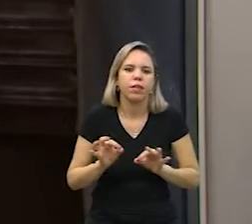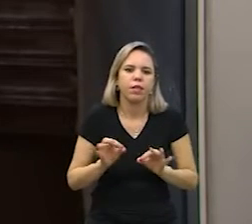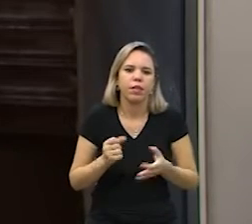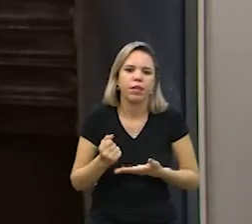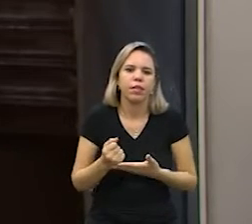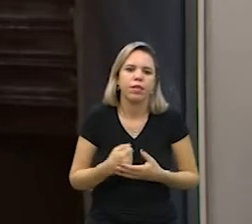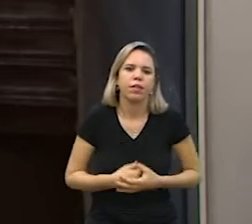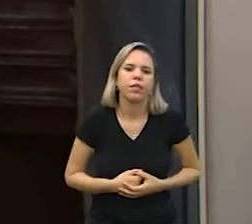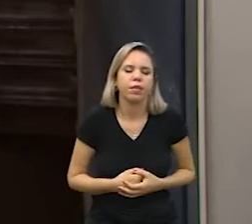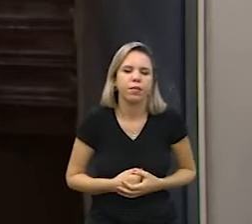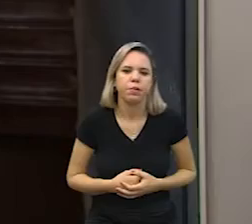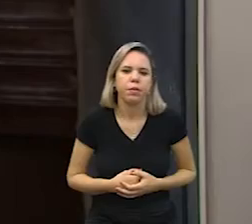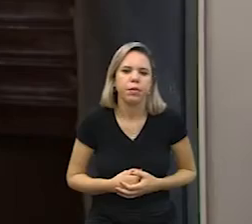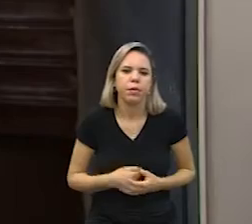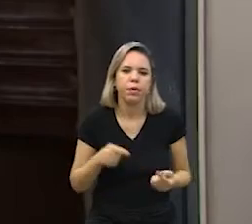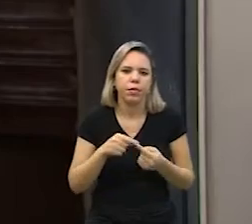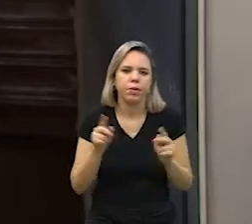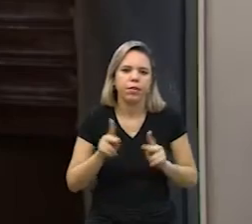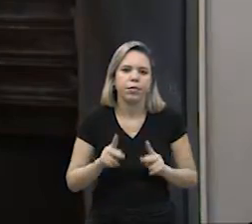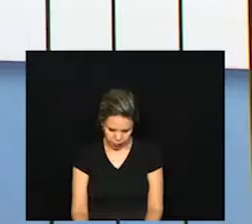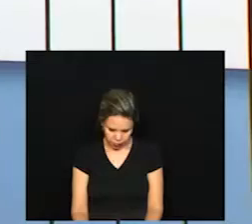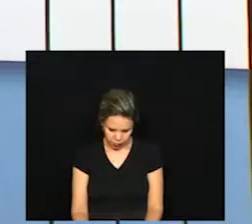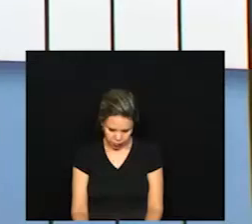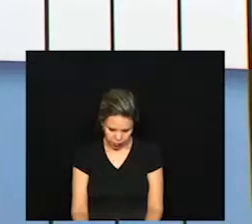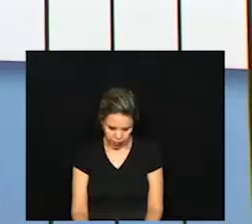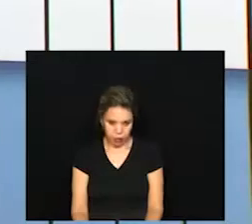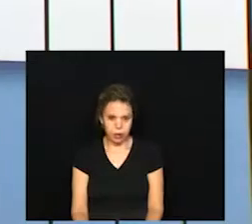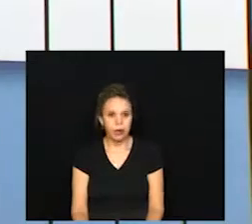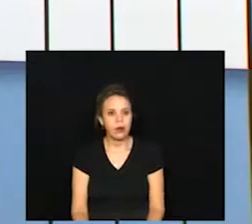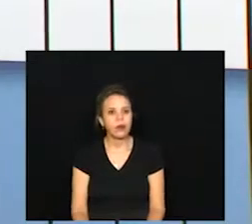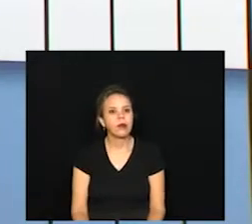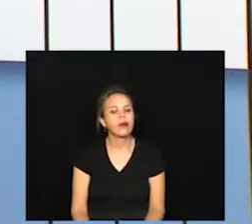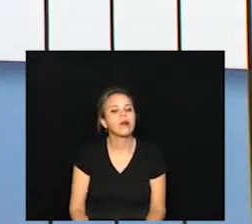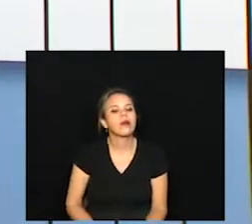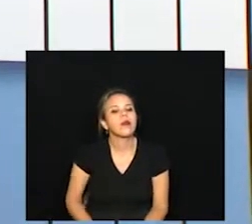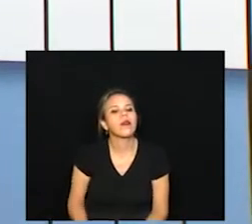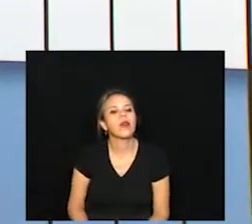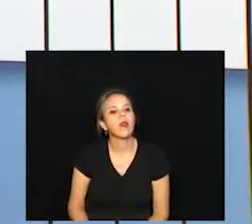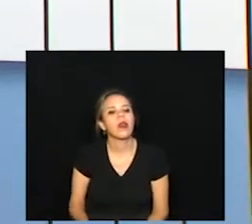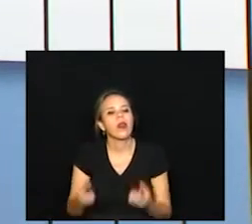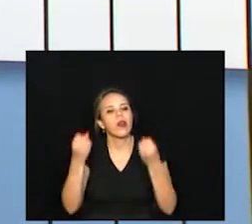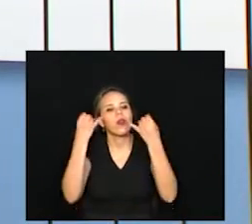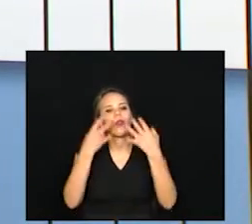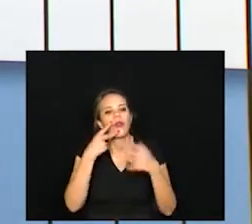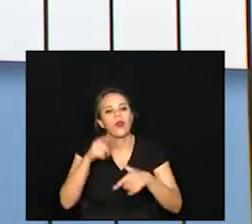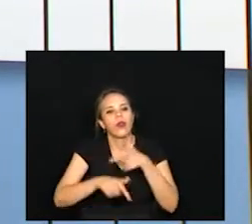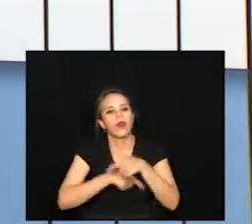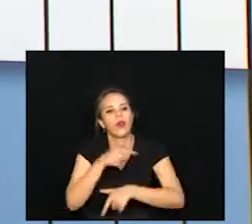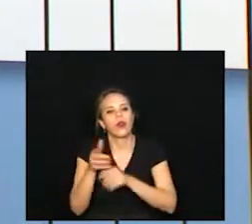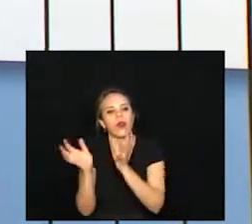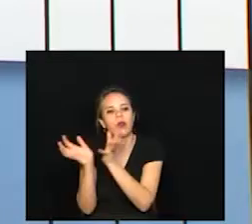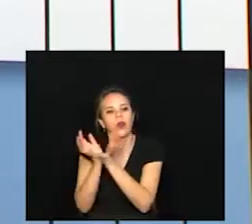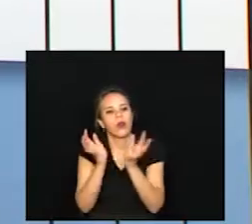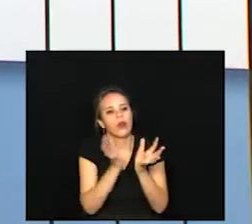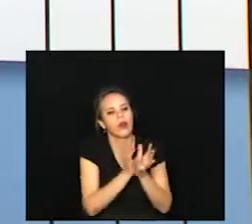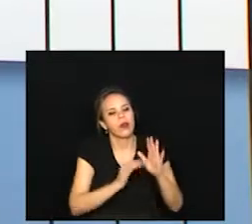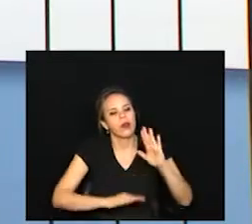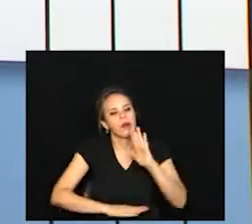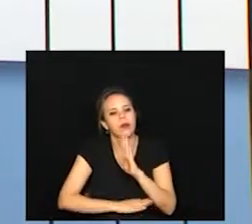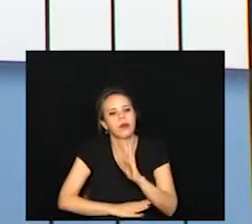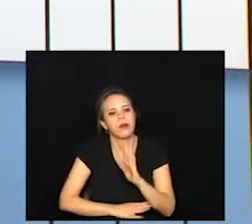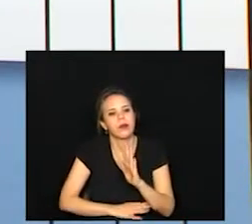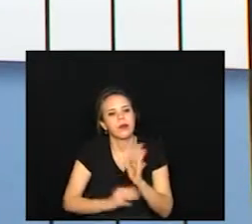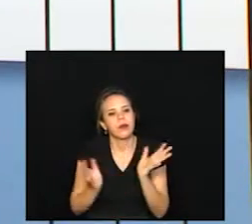sejam solidárias. Então tem tudo a ver com a paz. Hora de falar do trabalho das comissões. E